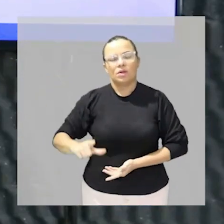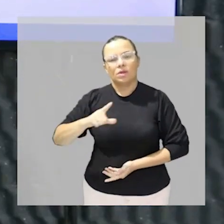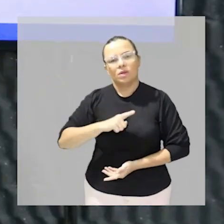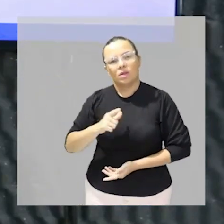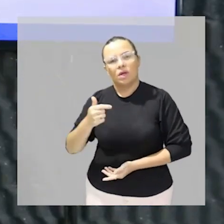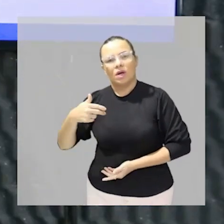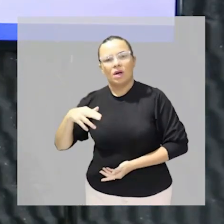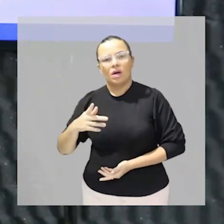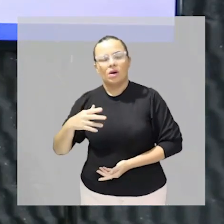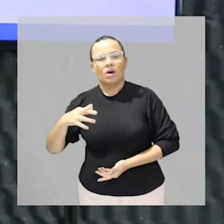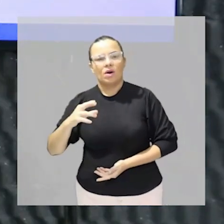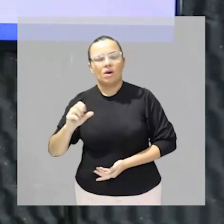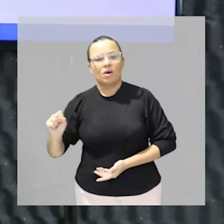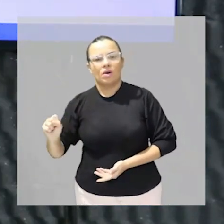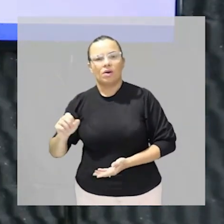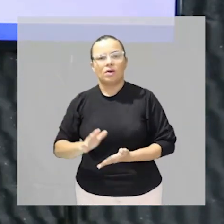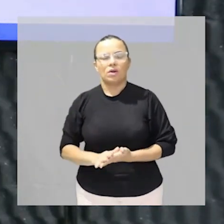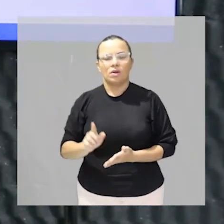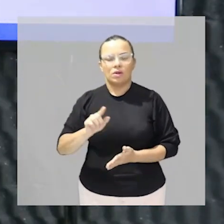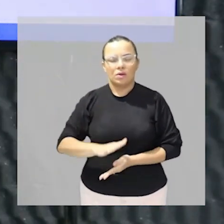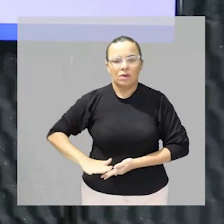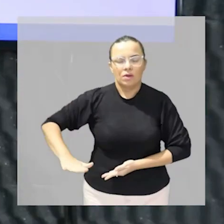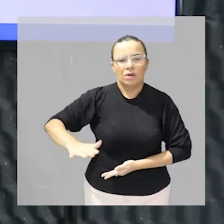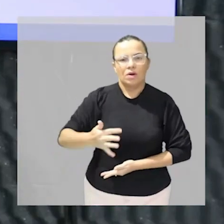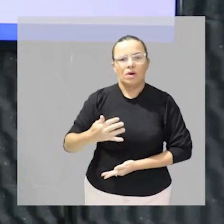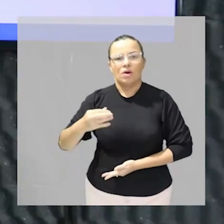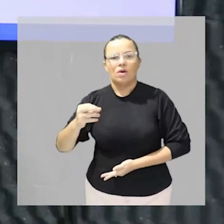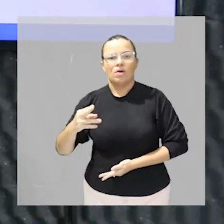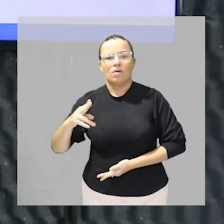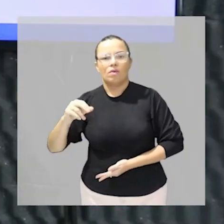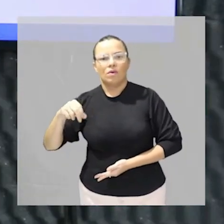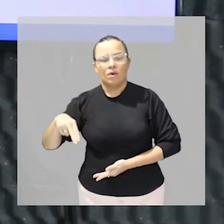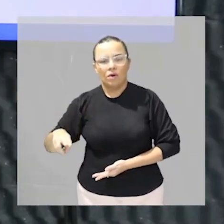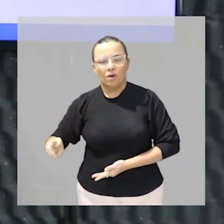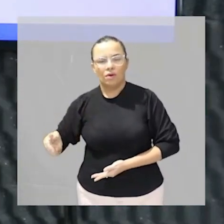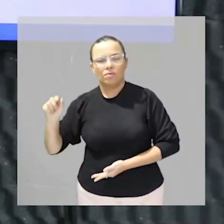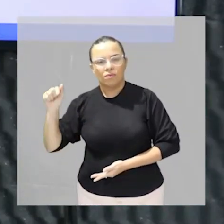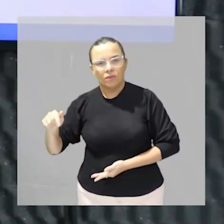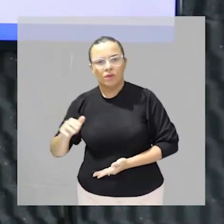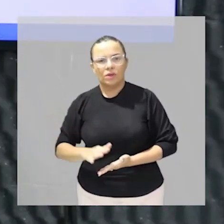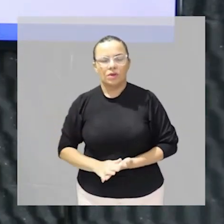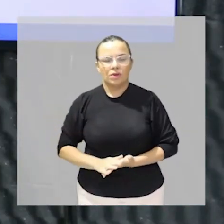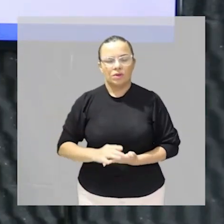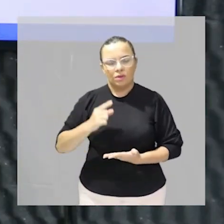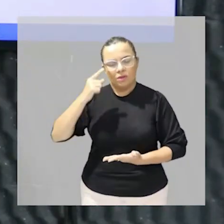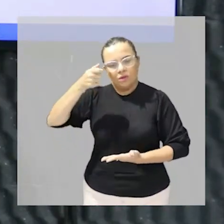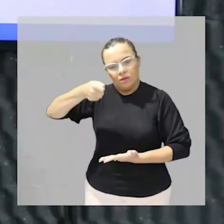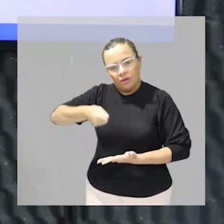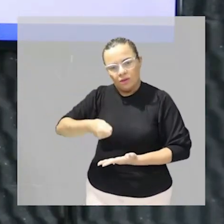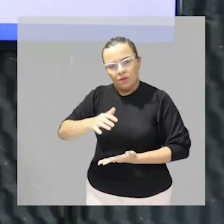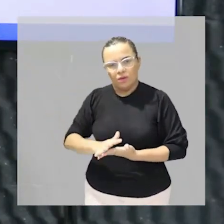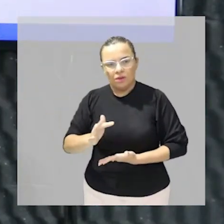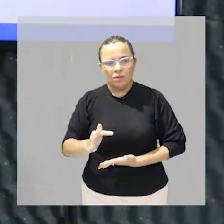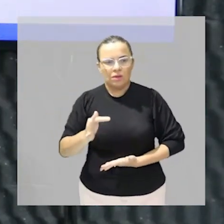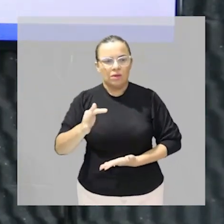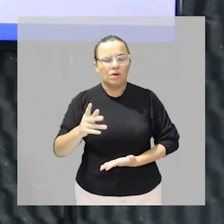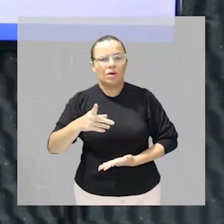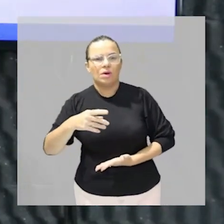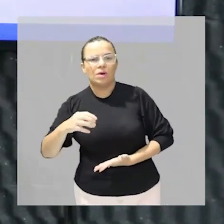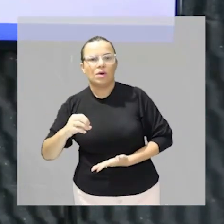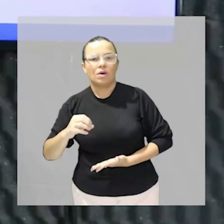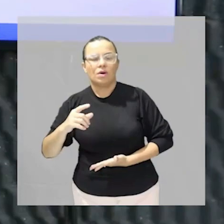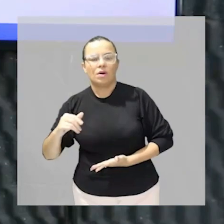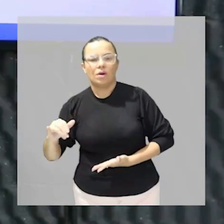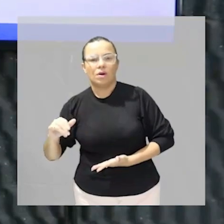isso, chamado de fórum, ou assembleia, onde ele vai decidir os destinos políticos da polis, onde ele